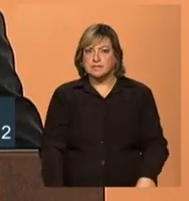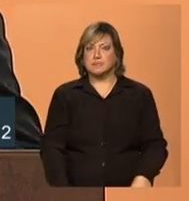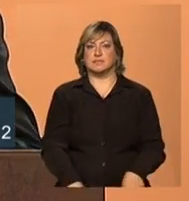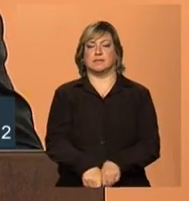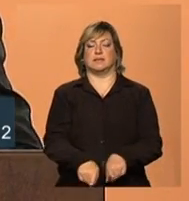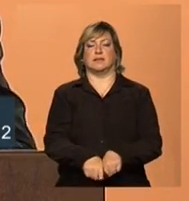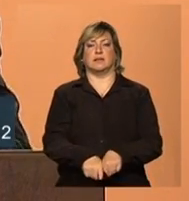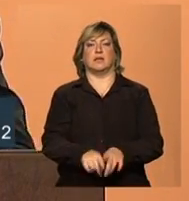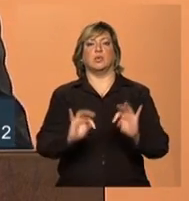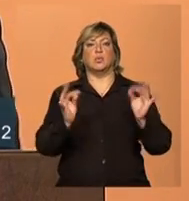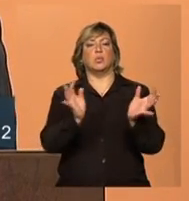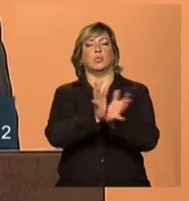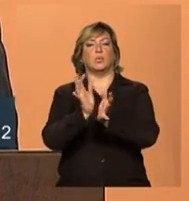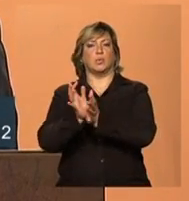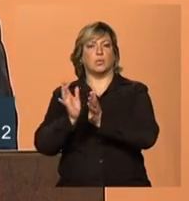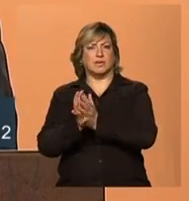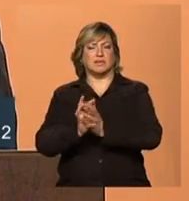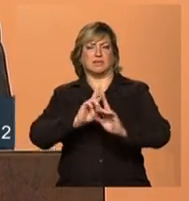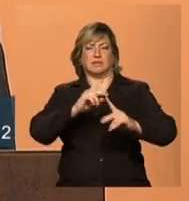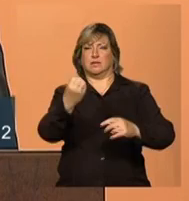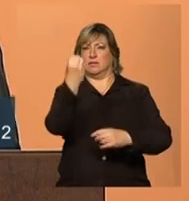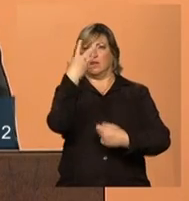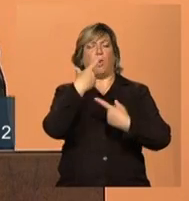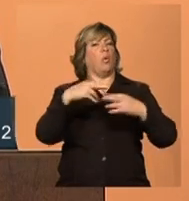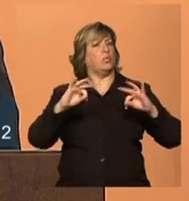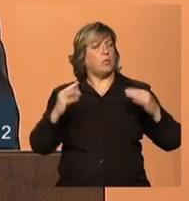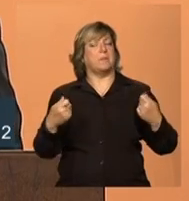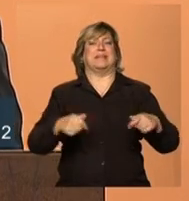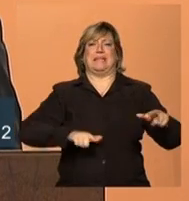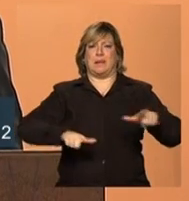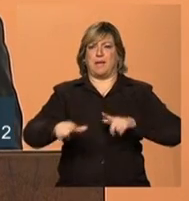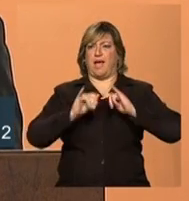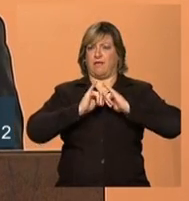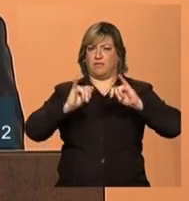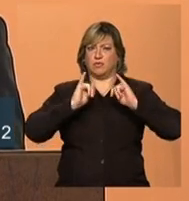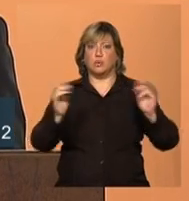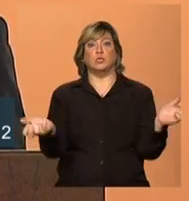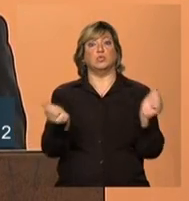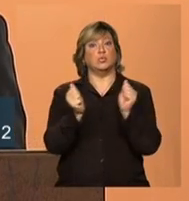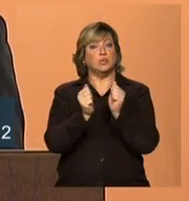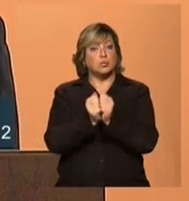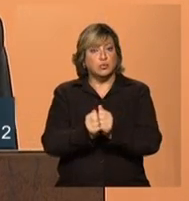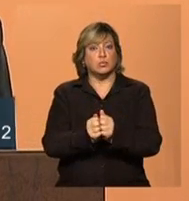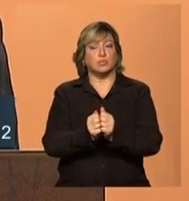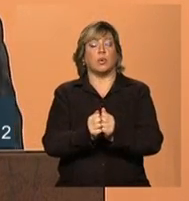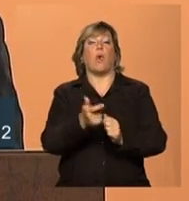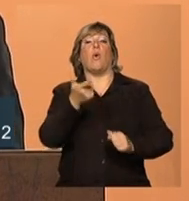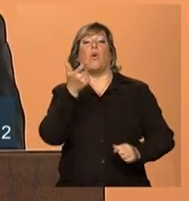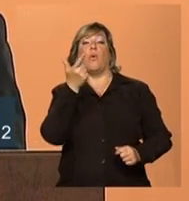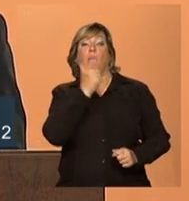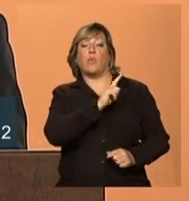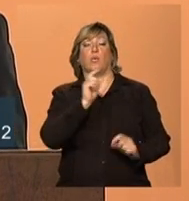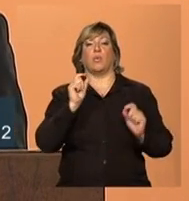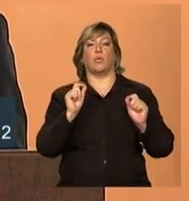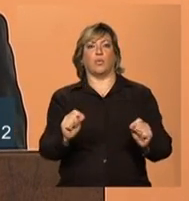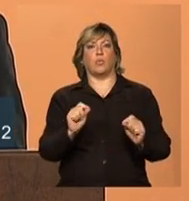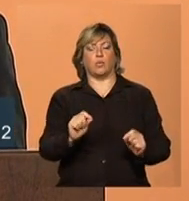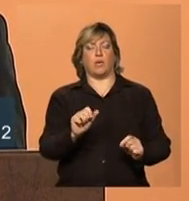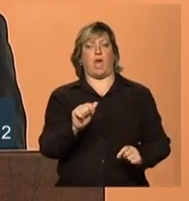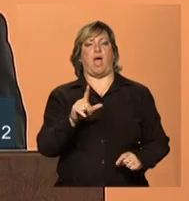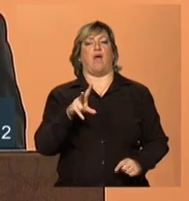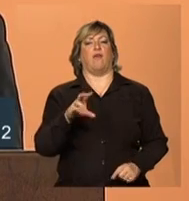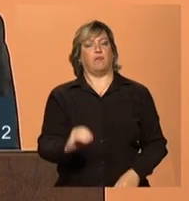né, da campanha de segurança de trânsito que nós vamos ter que trabalhar juntos para conseguir um